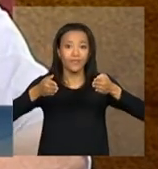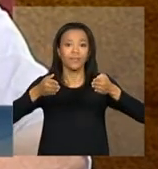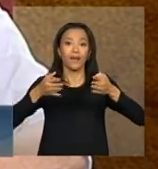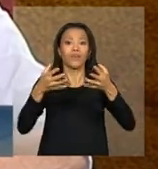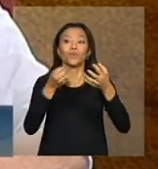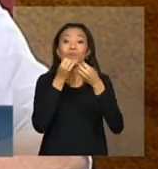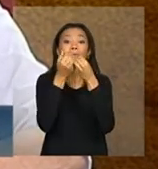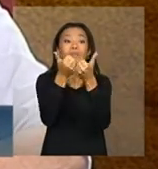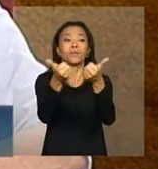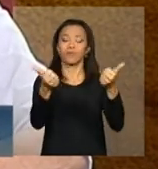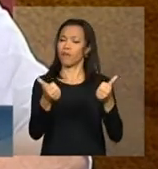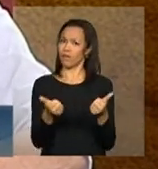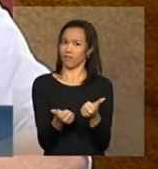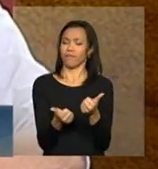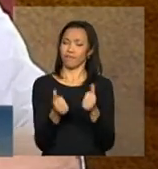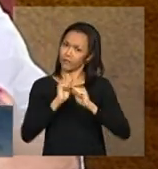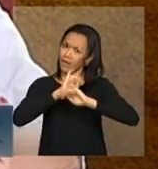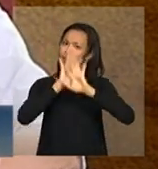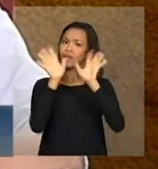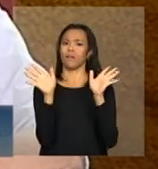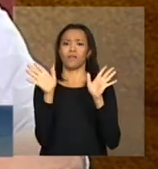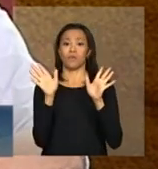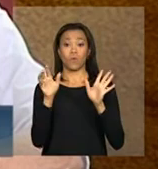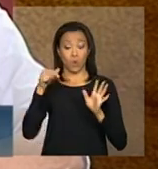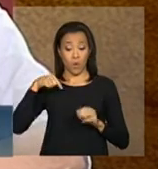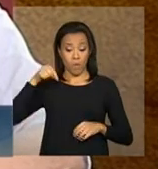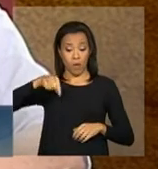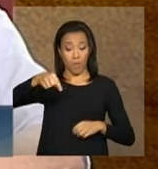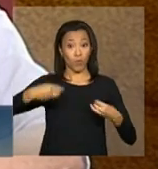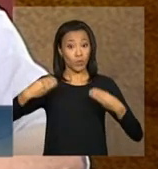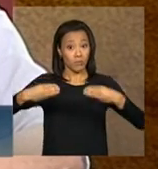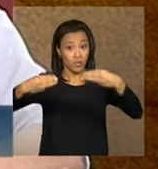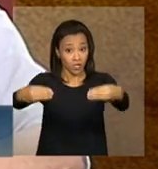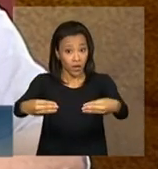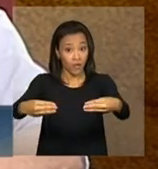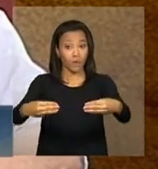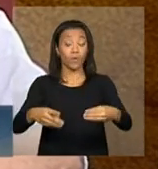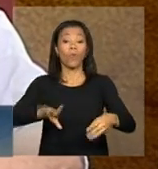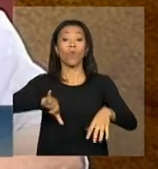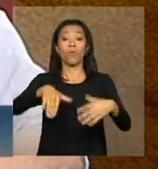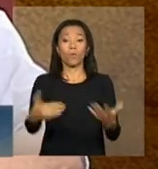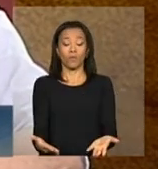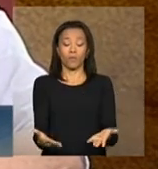claro também, porque os ministérios, quando demandam para nós